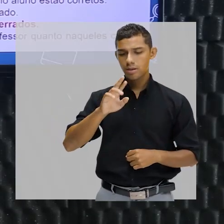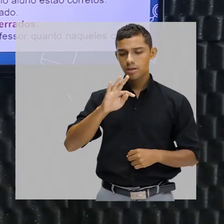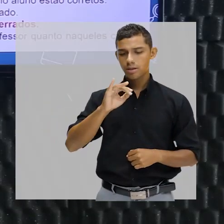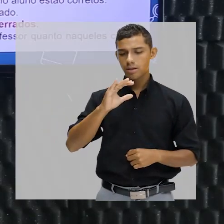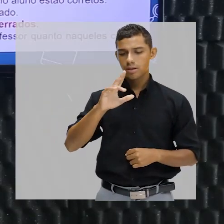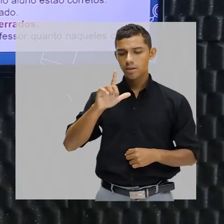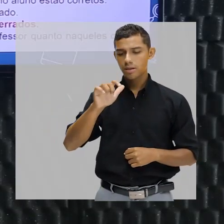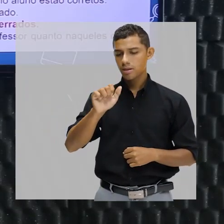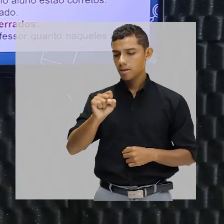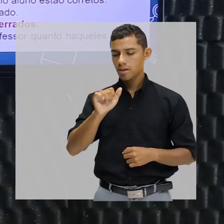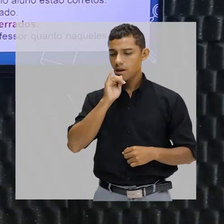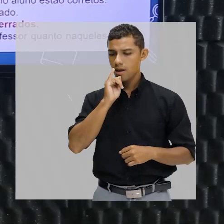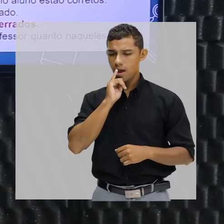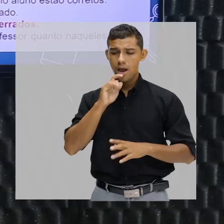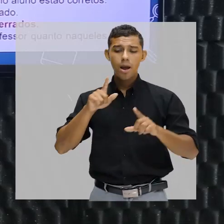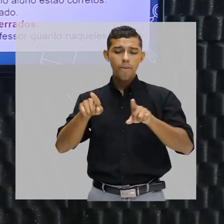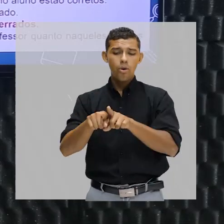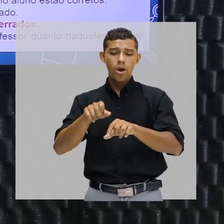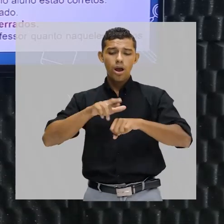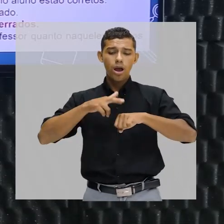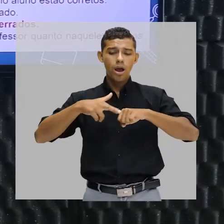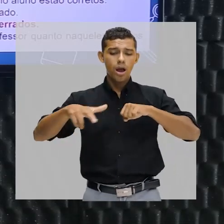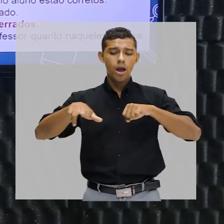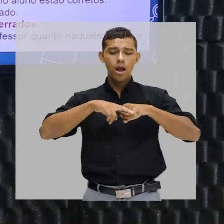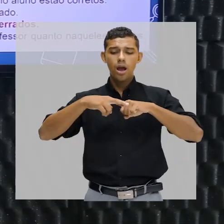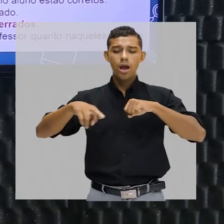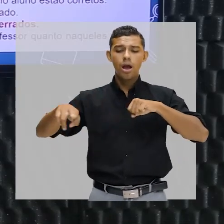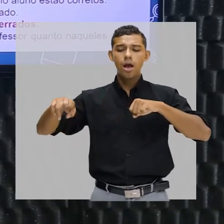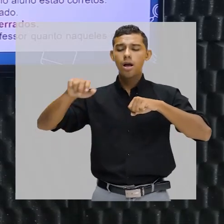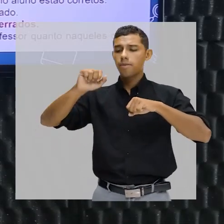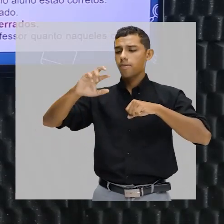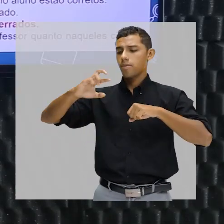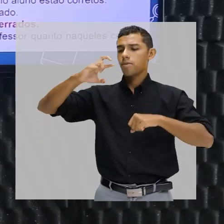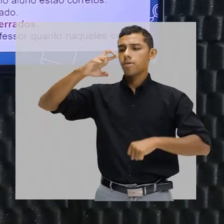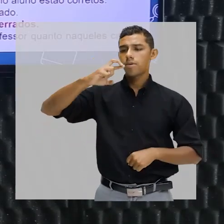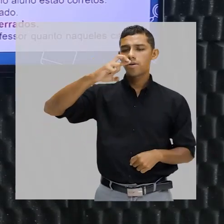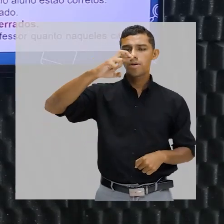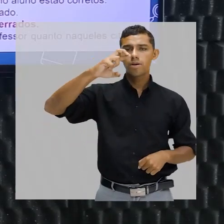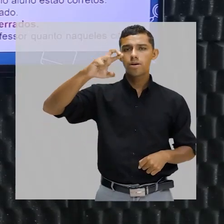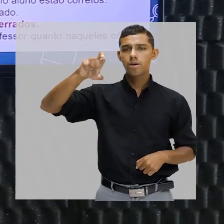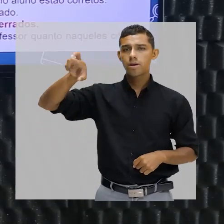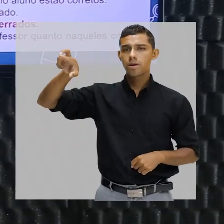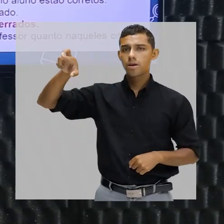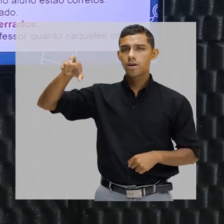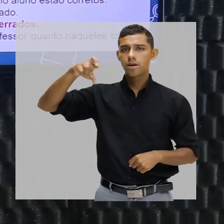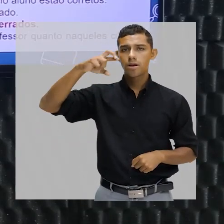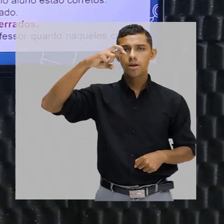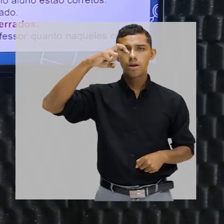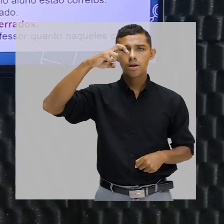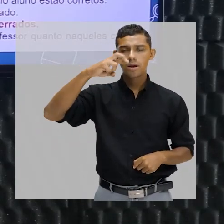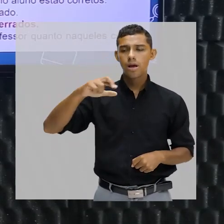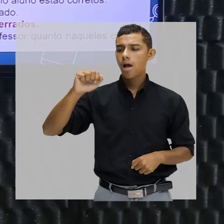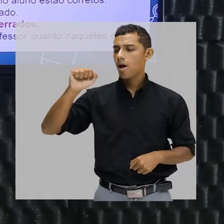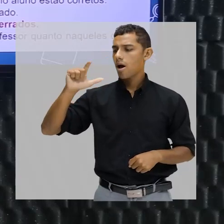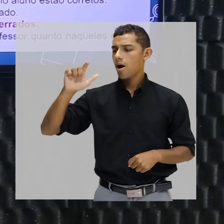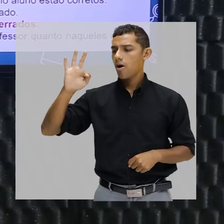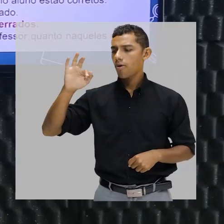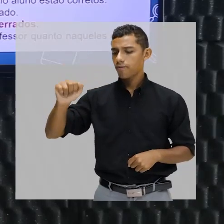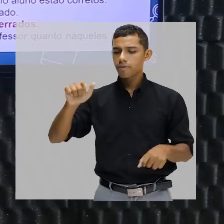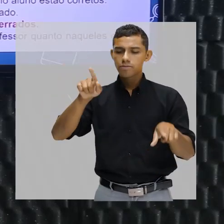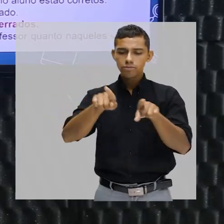alfa, certo, é a emissão de um núcleo atômico. Ok?